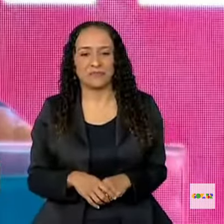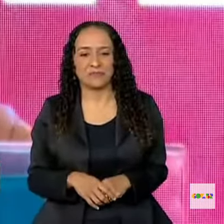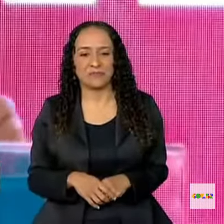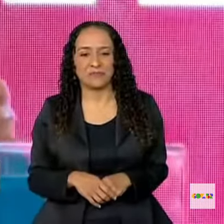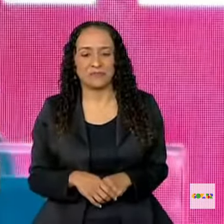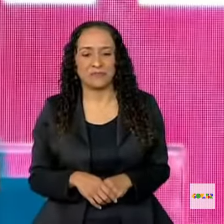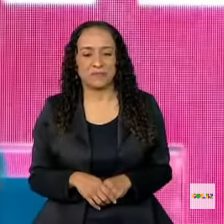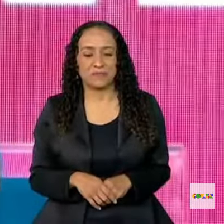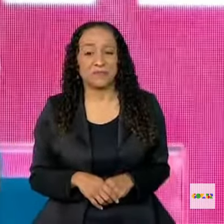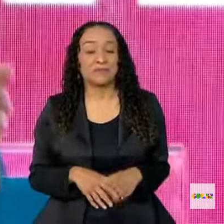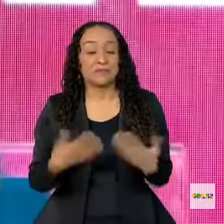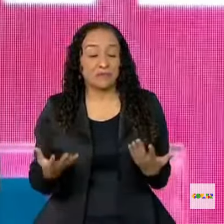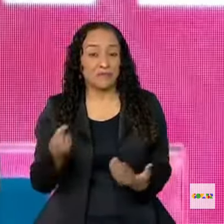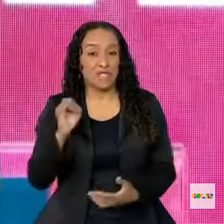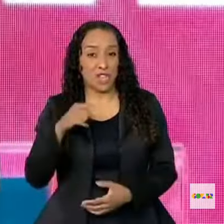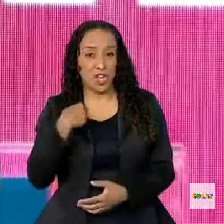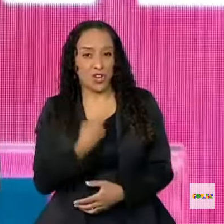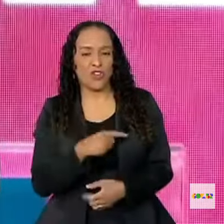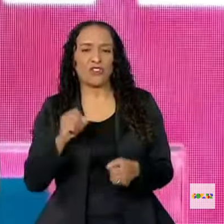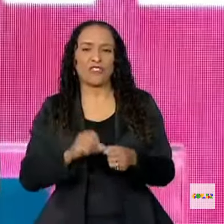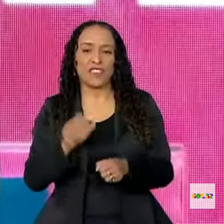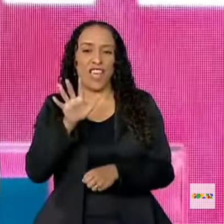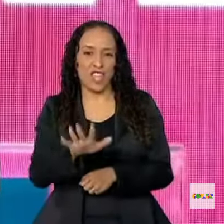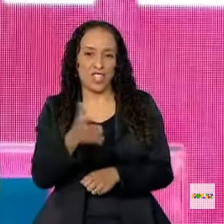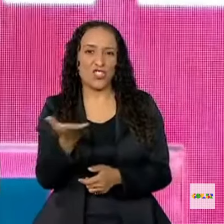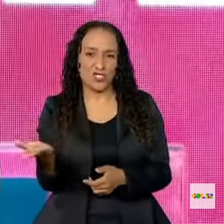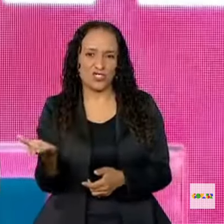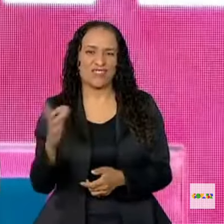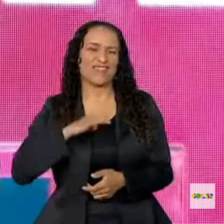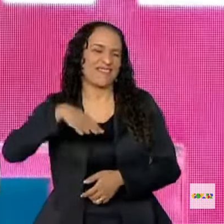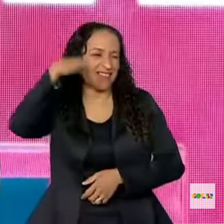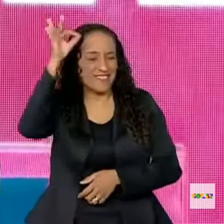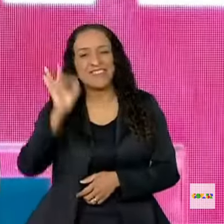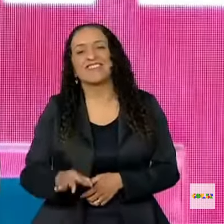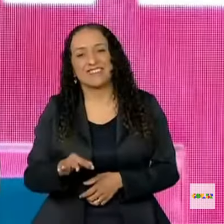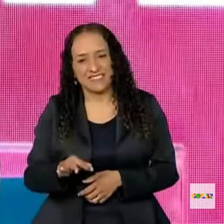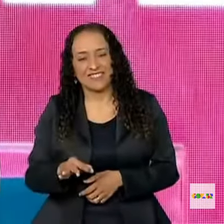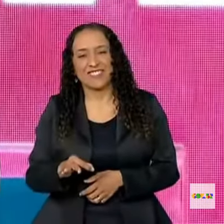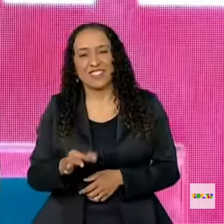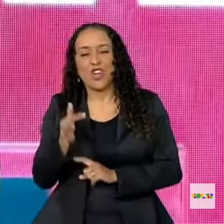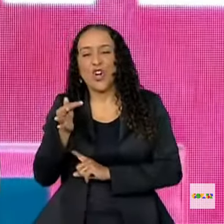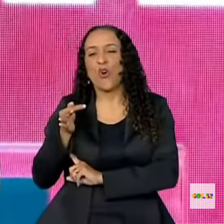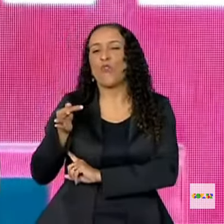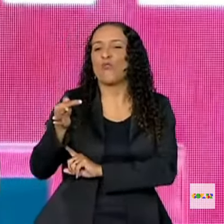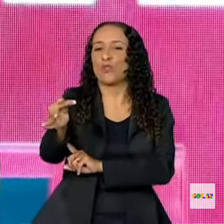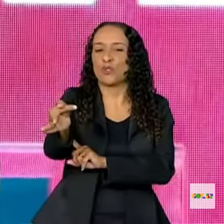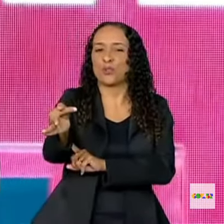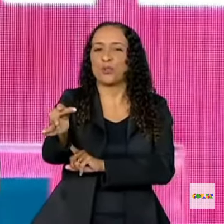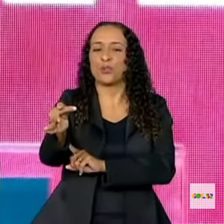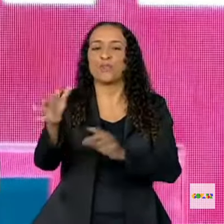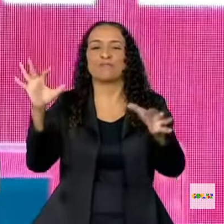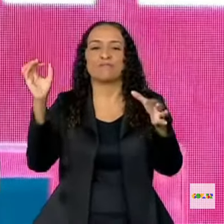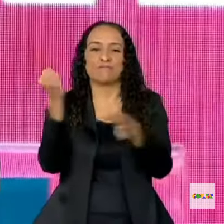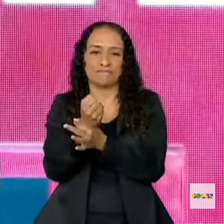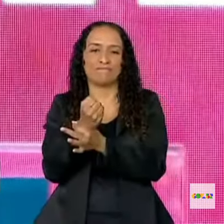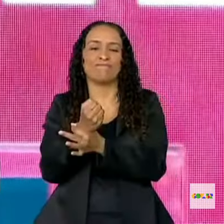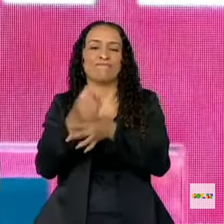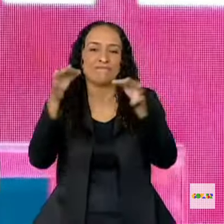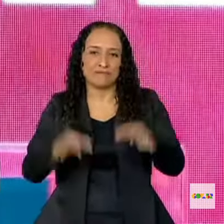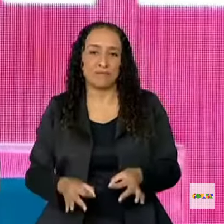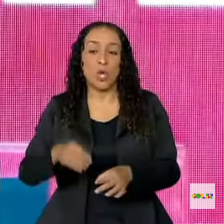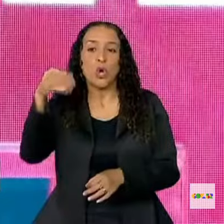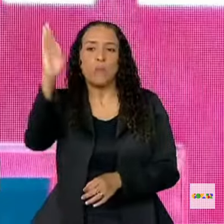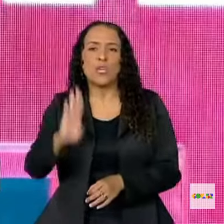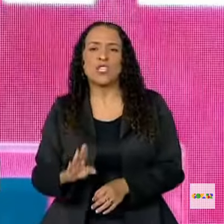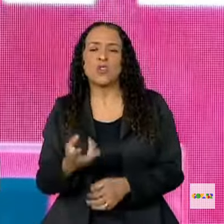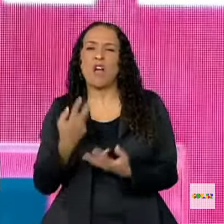nós se nós fizermos isso eu tenho certeza que o futuro estará assegurado no Brasil eu